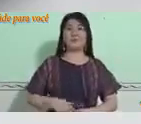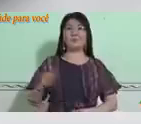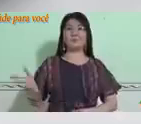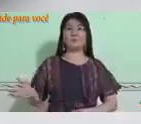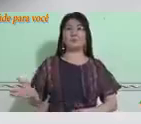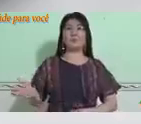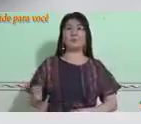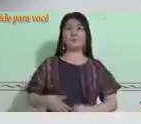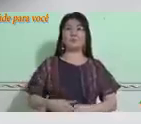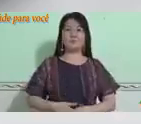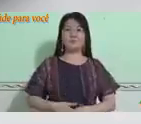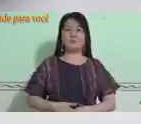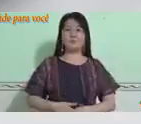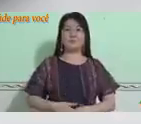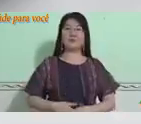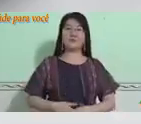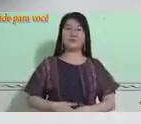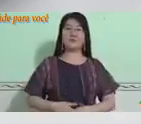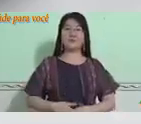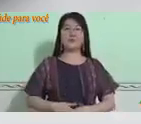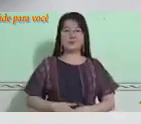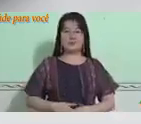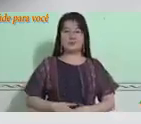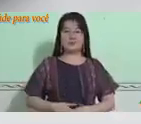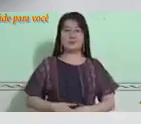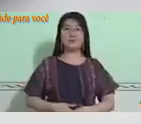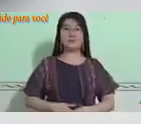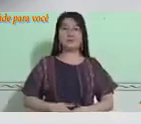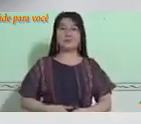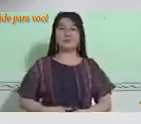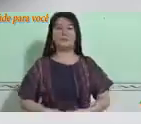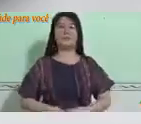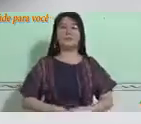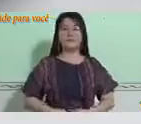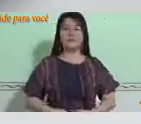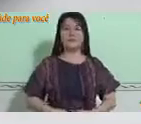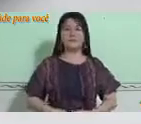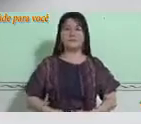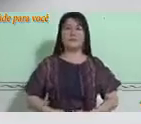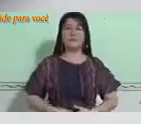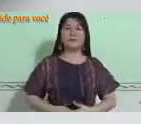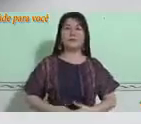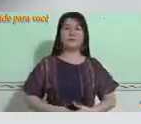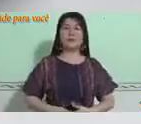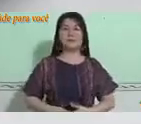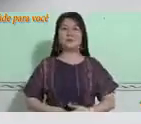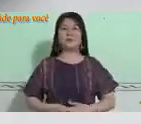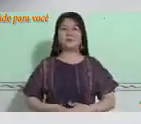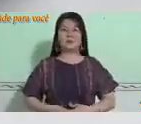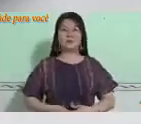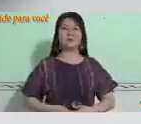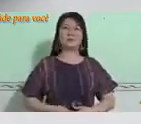intestinal, dificuldade de evacuar, enjoo, falta de apetite, cansaço